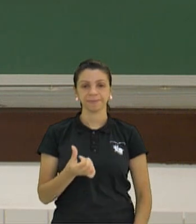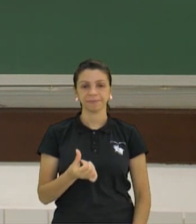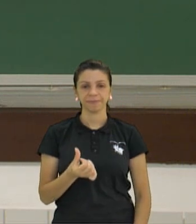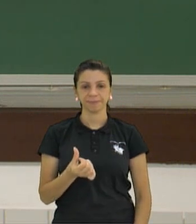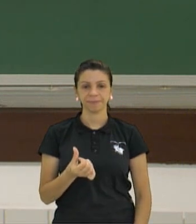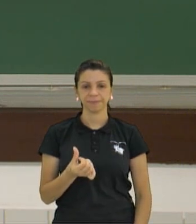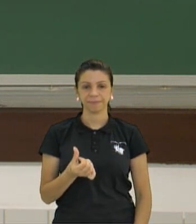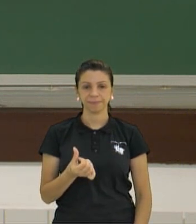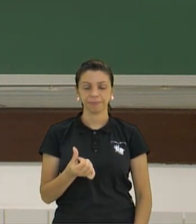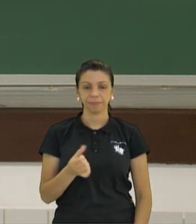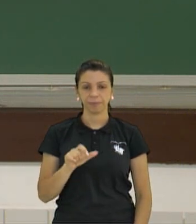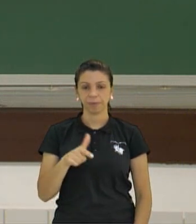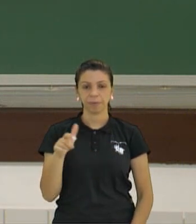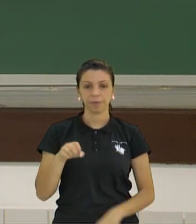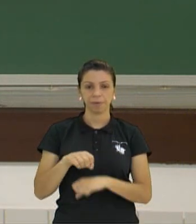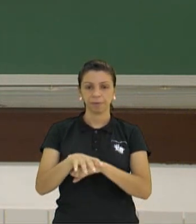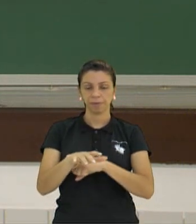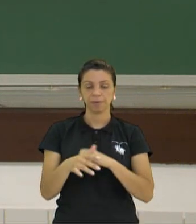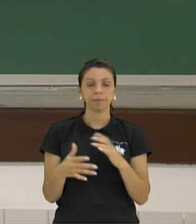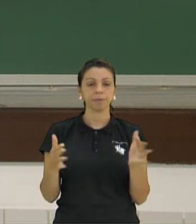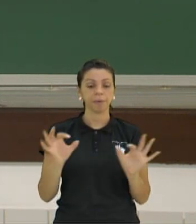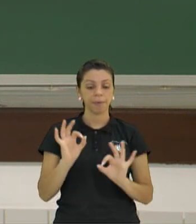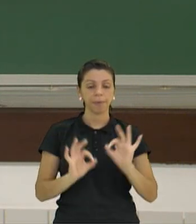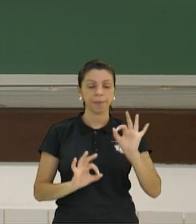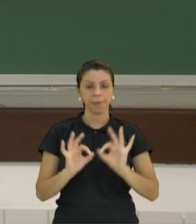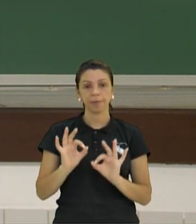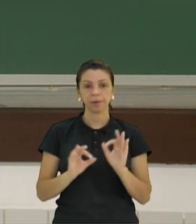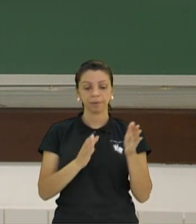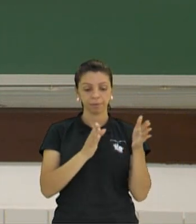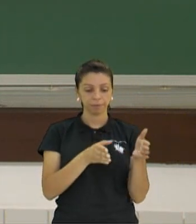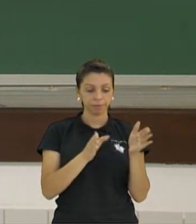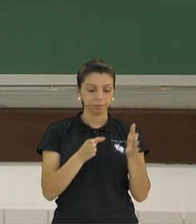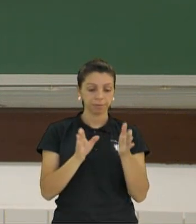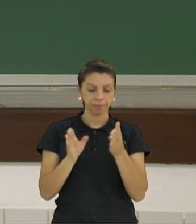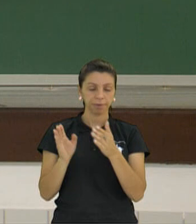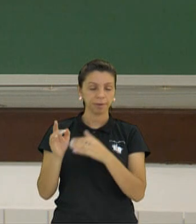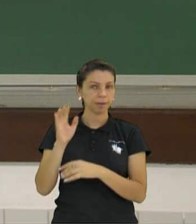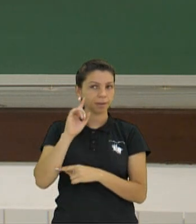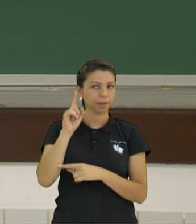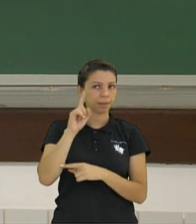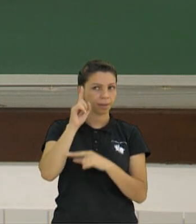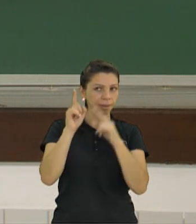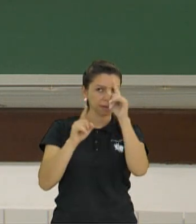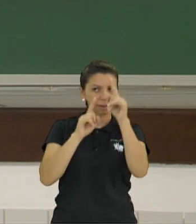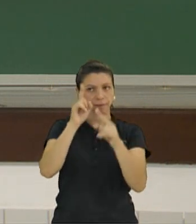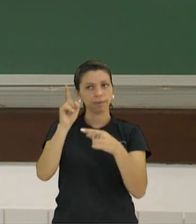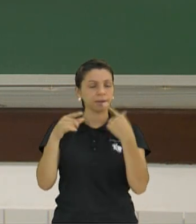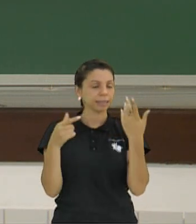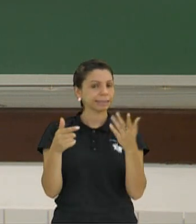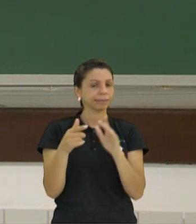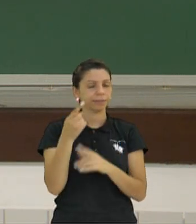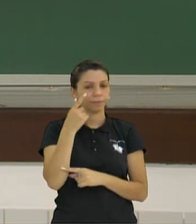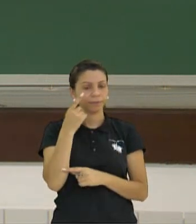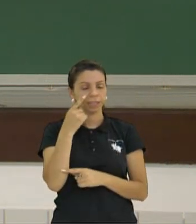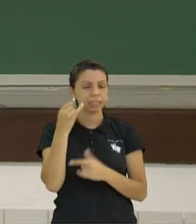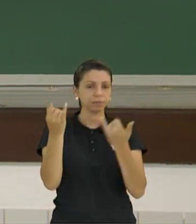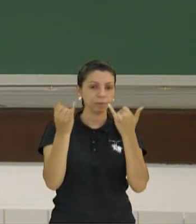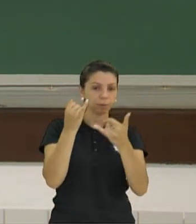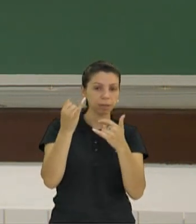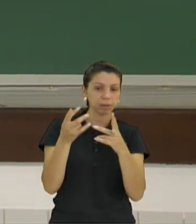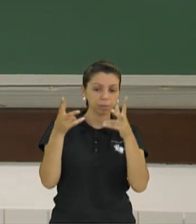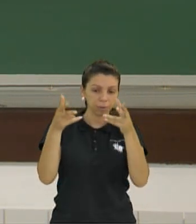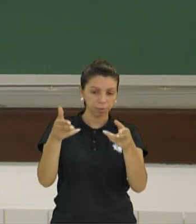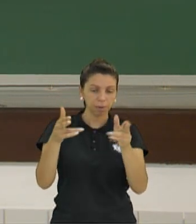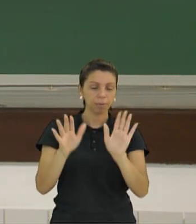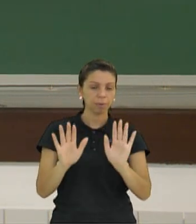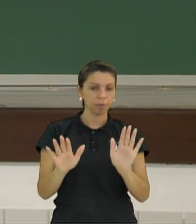6, mais uma dica. Planeje a sequência de ideias do texto e verifique se não está repetindo informações. Então,